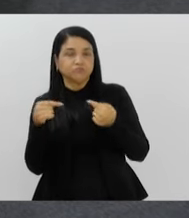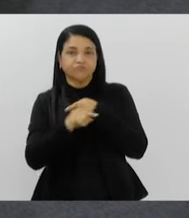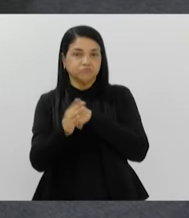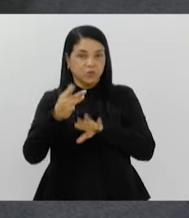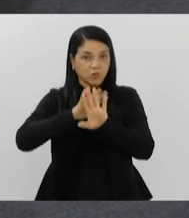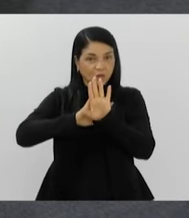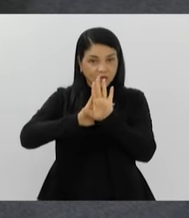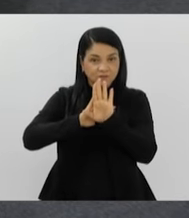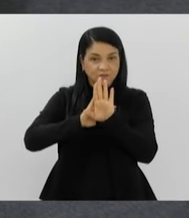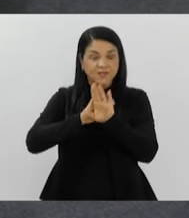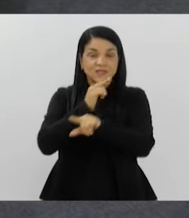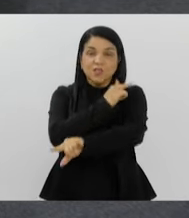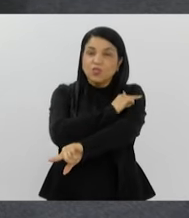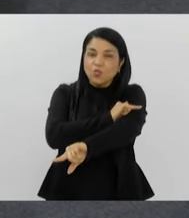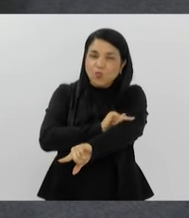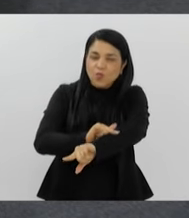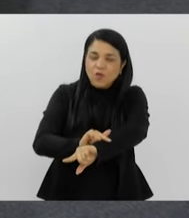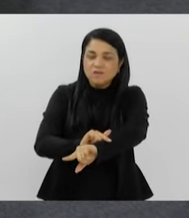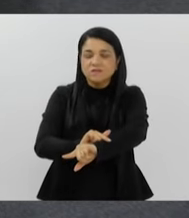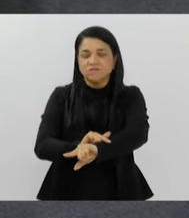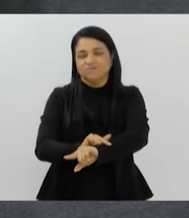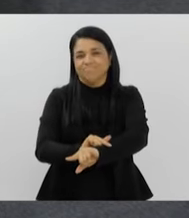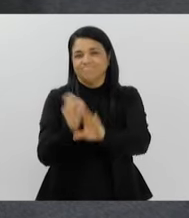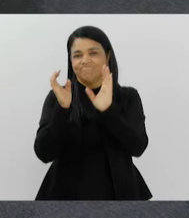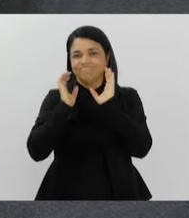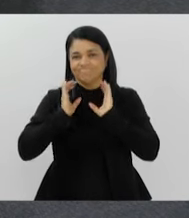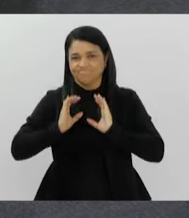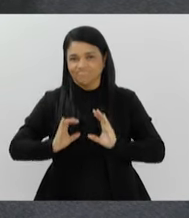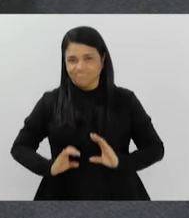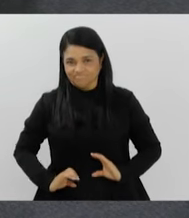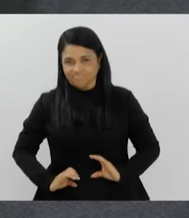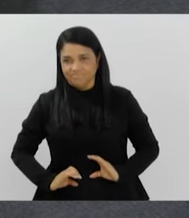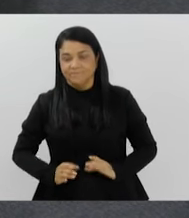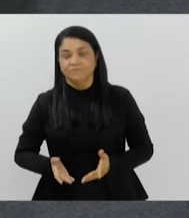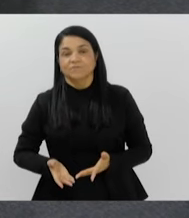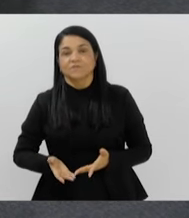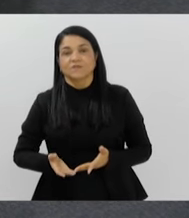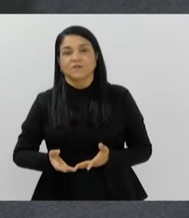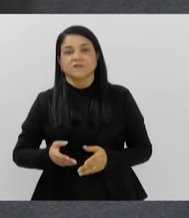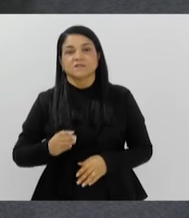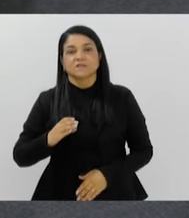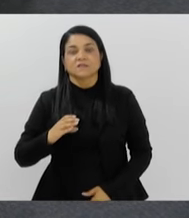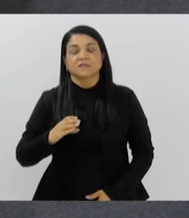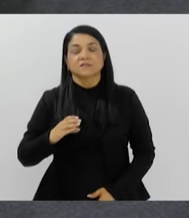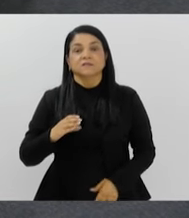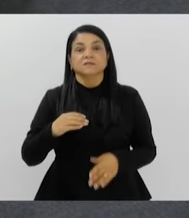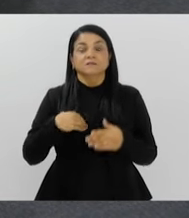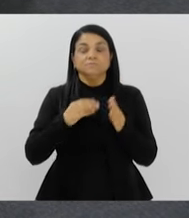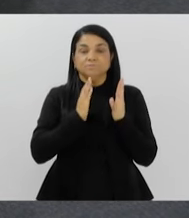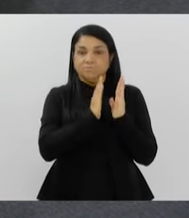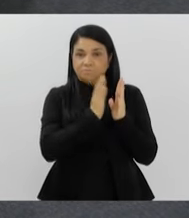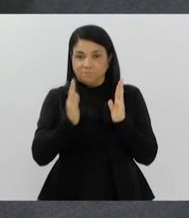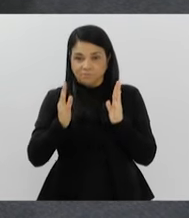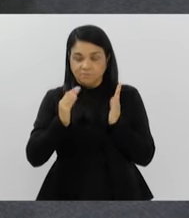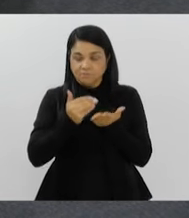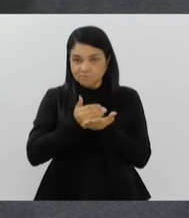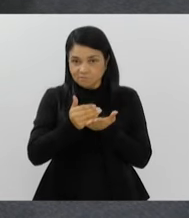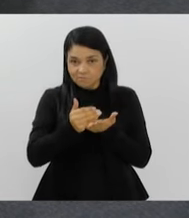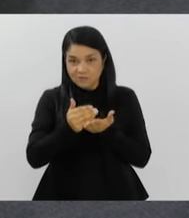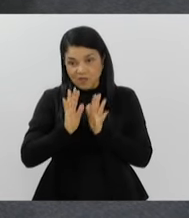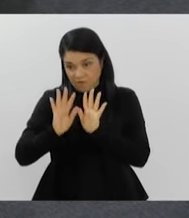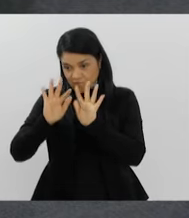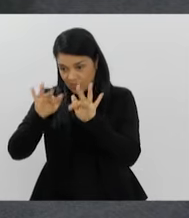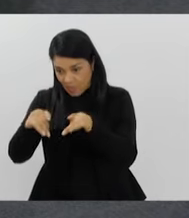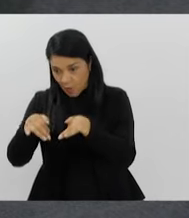a devida educação cívica. Não. Expediente inicial e final é para ter o